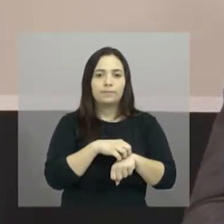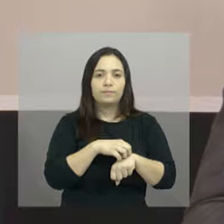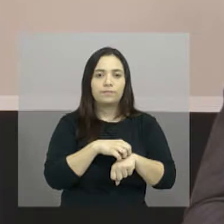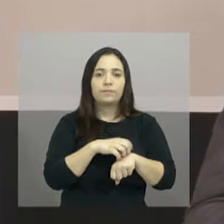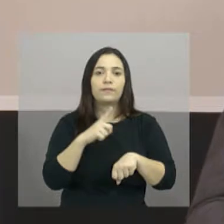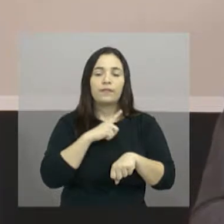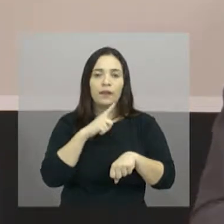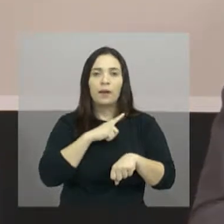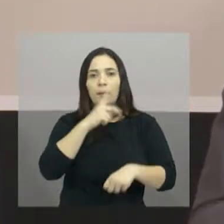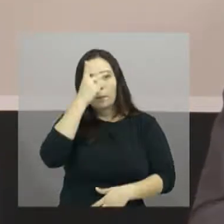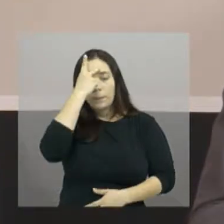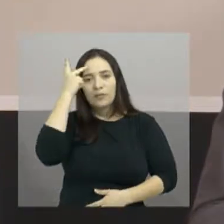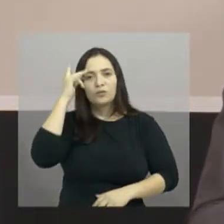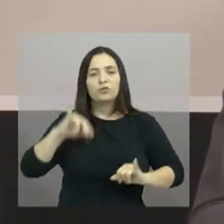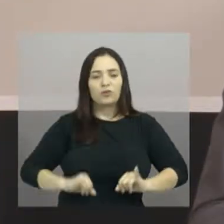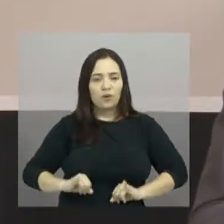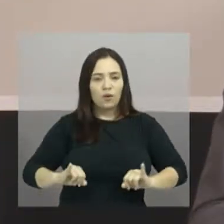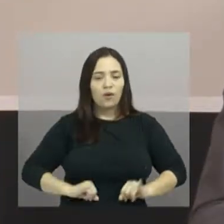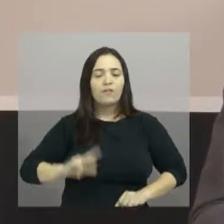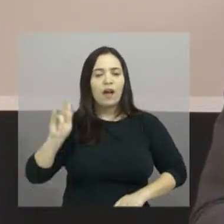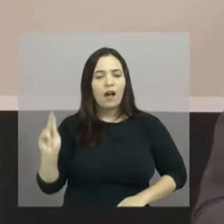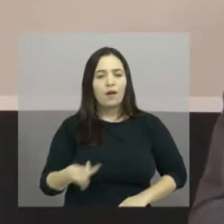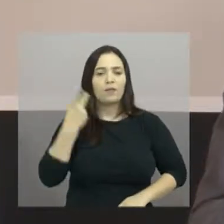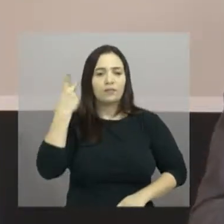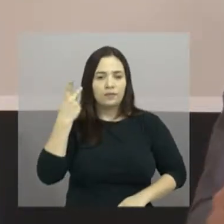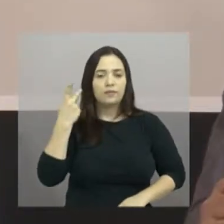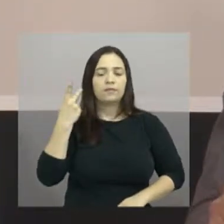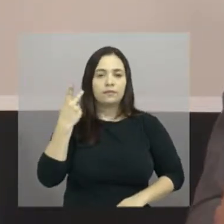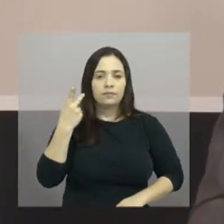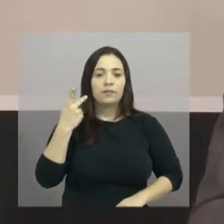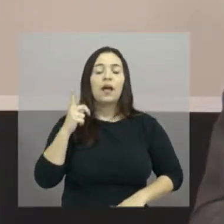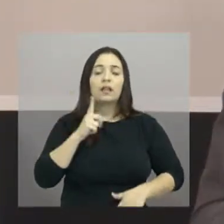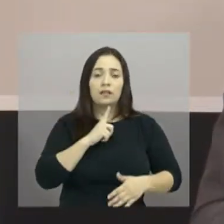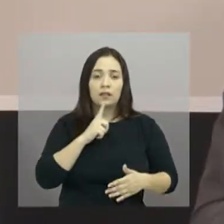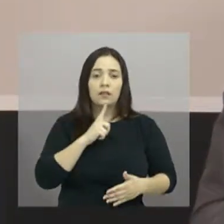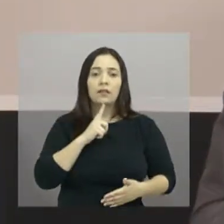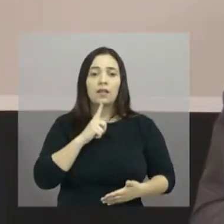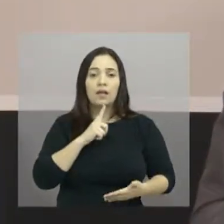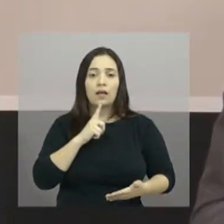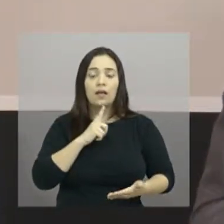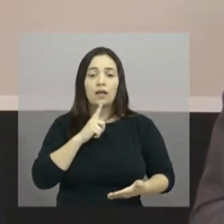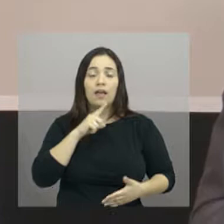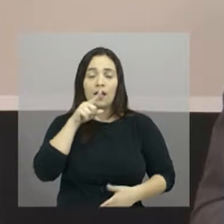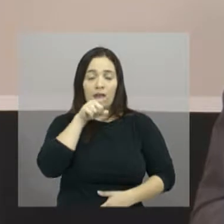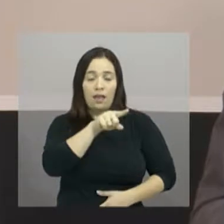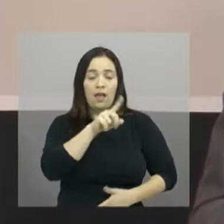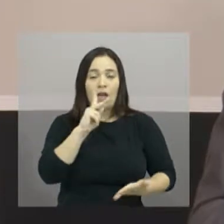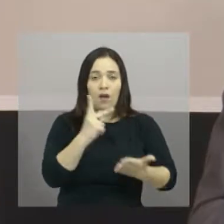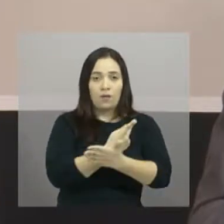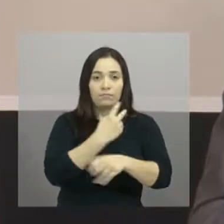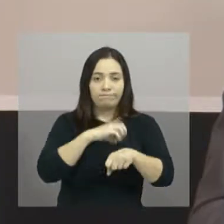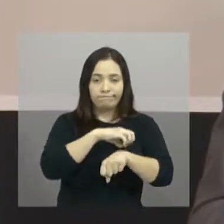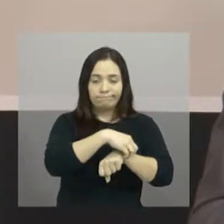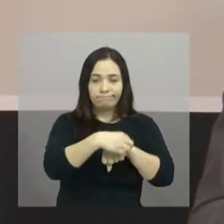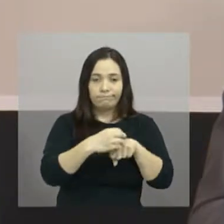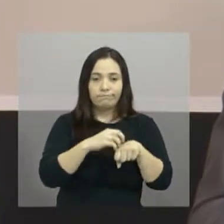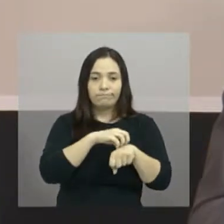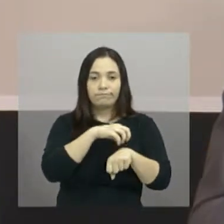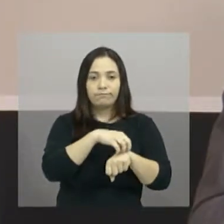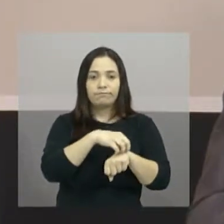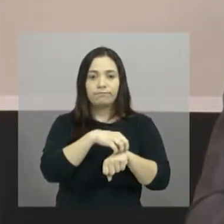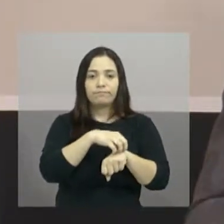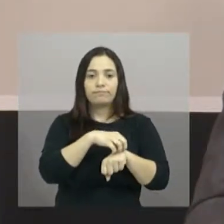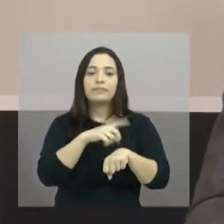dia das pessoas que tiveram. Então, alguns dos problemas decorrentes da febre chikungunya dizem respeito